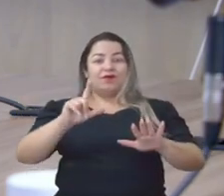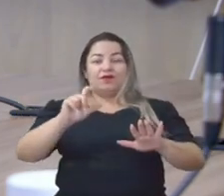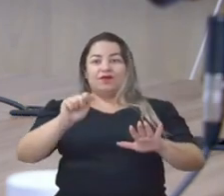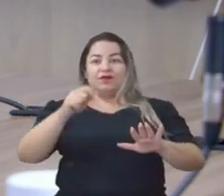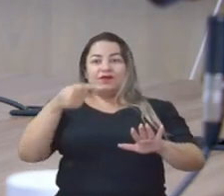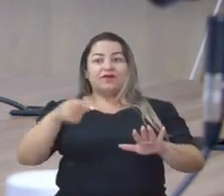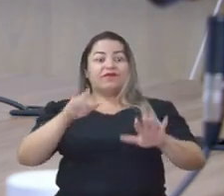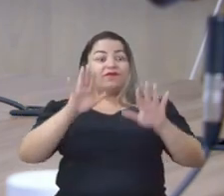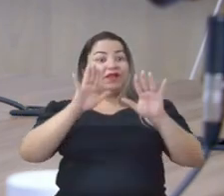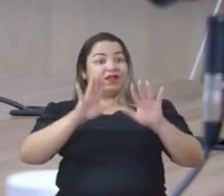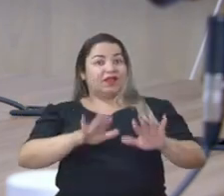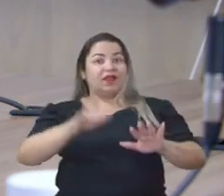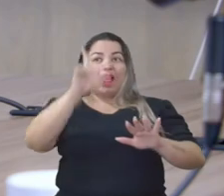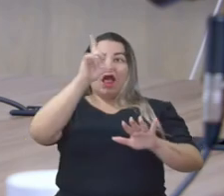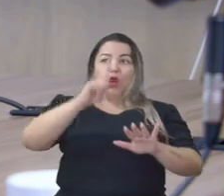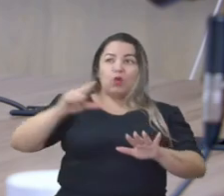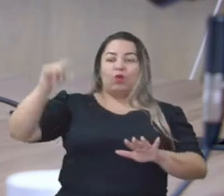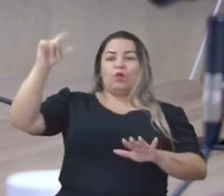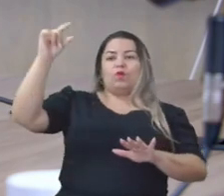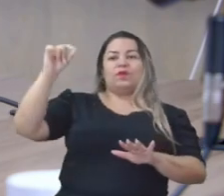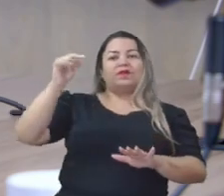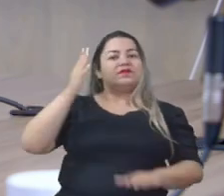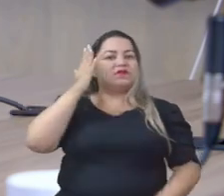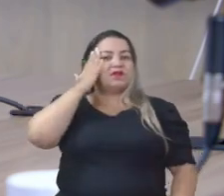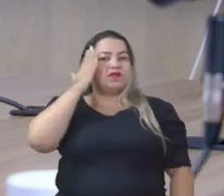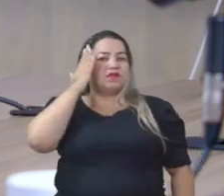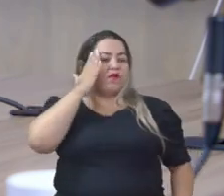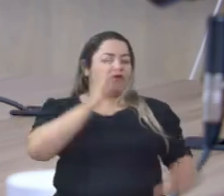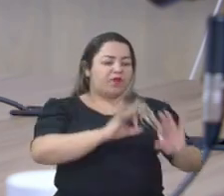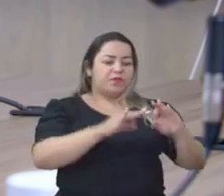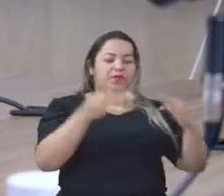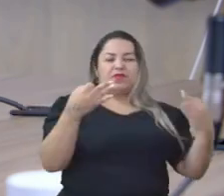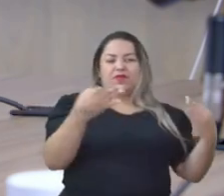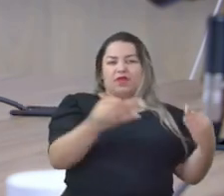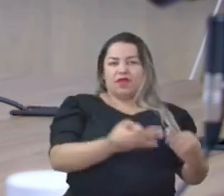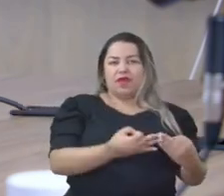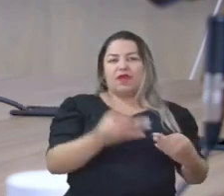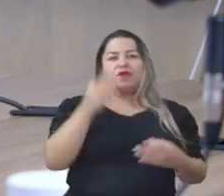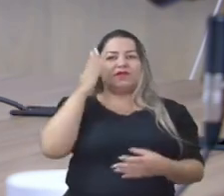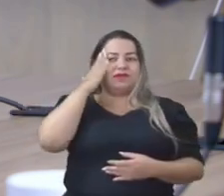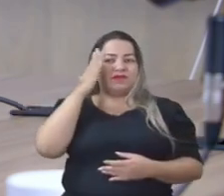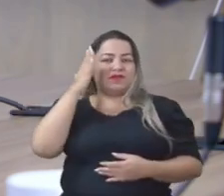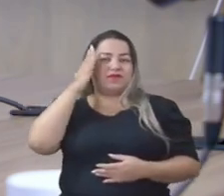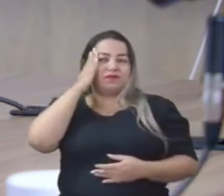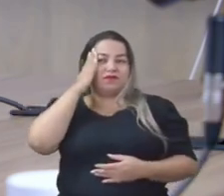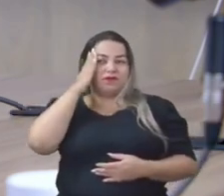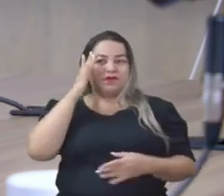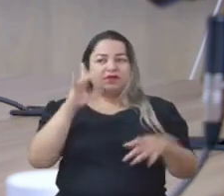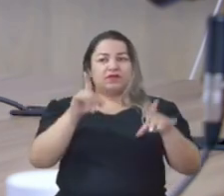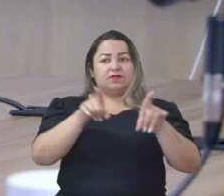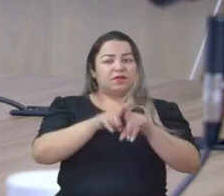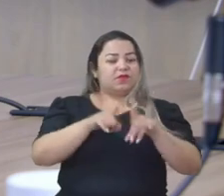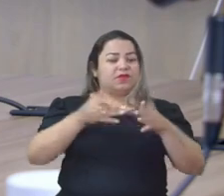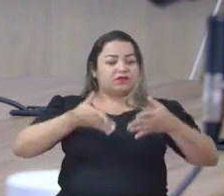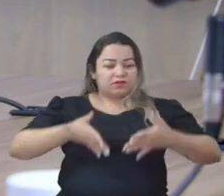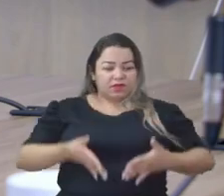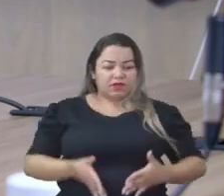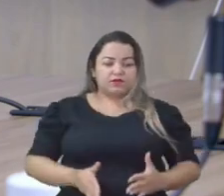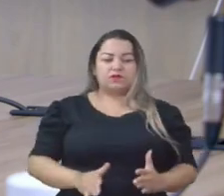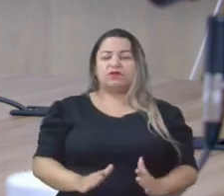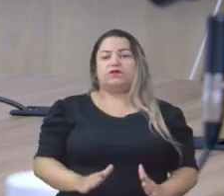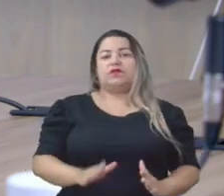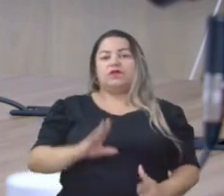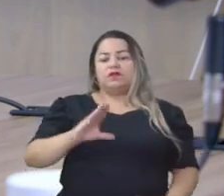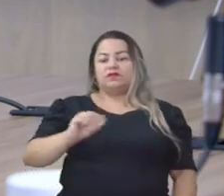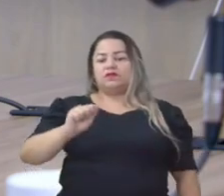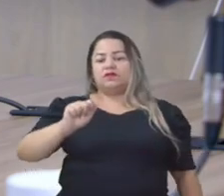eu, sei quem é meu pai, sei quem são meus familiares, e logo sei que eu sou Porezaono também, logo de nascença. E esse clã